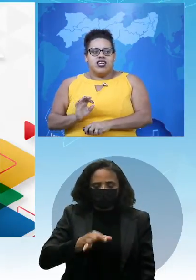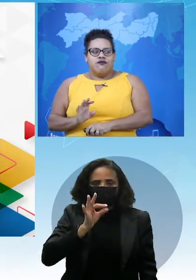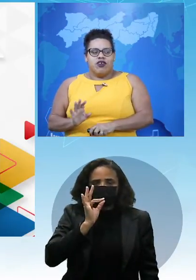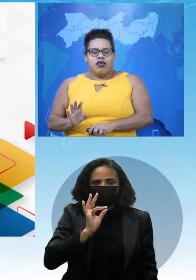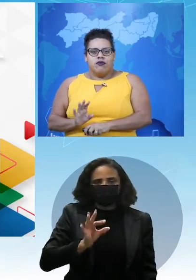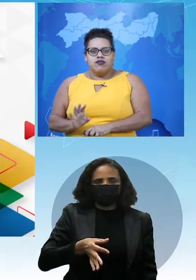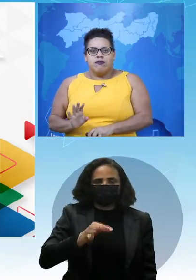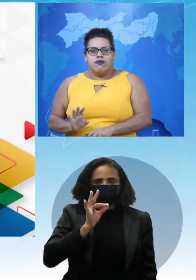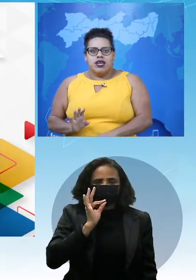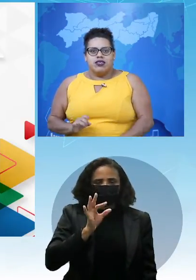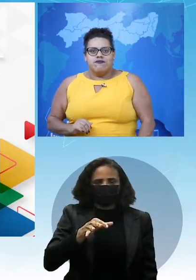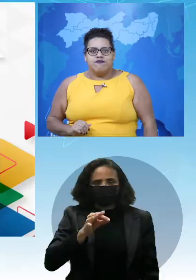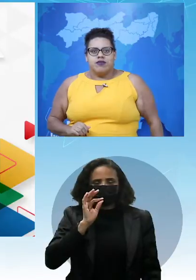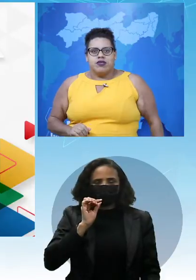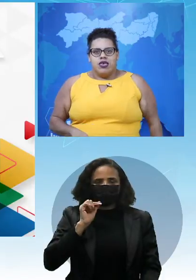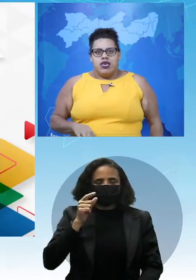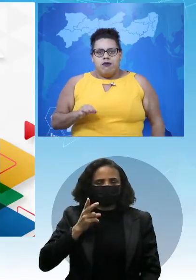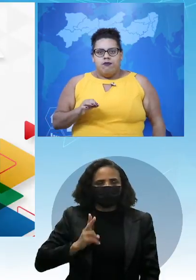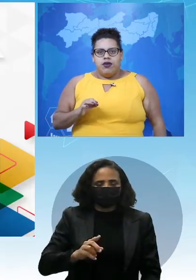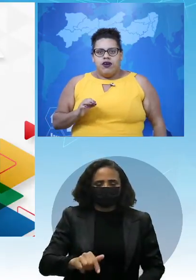xiclinha de café na mão, não sai por nada.